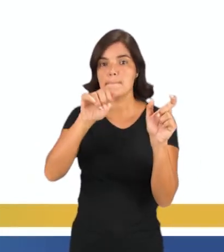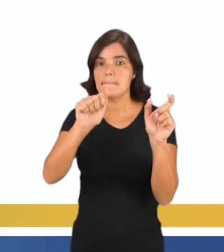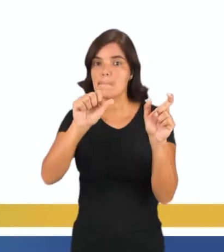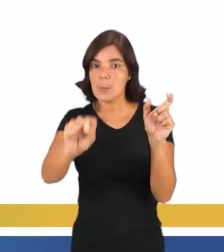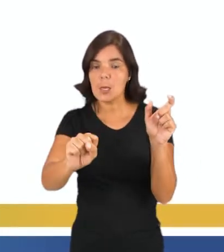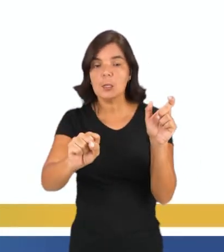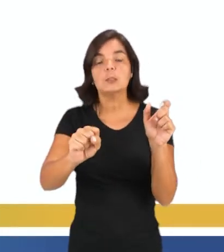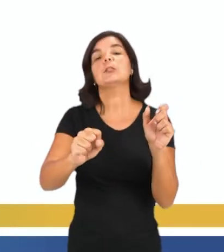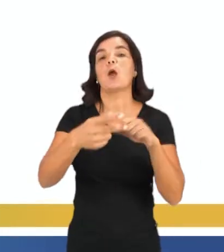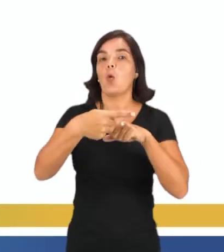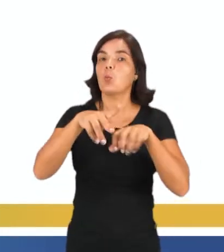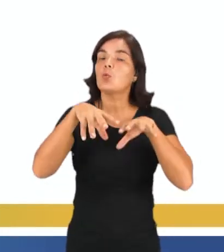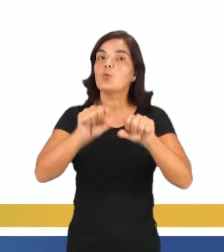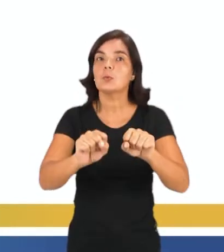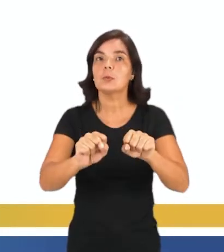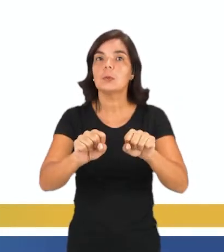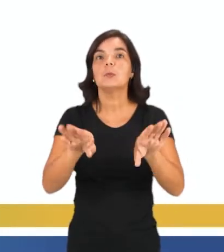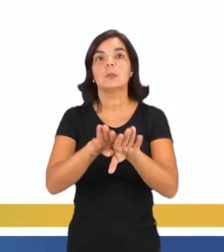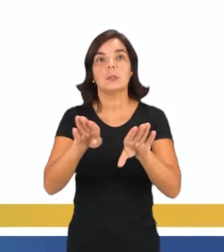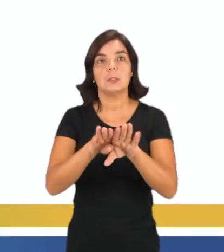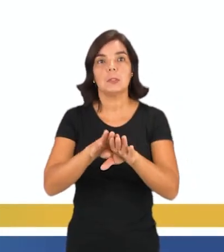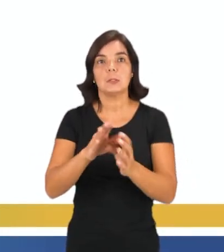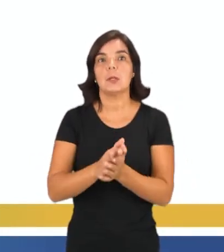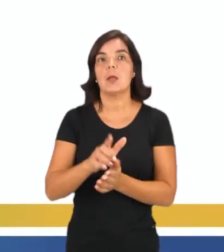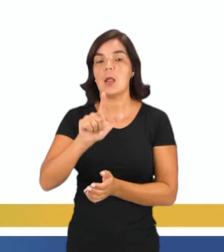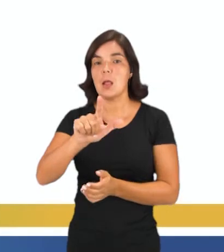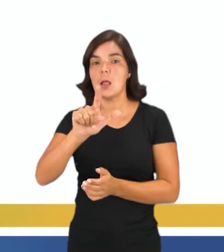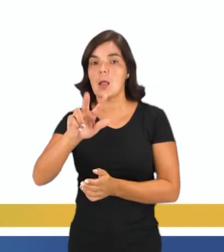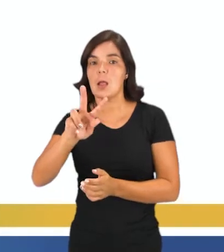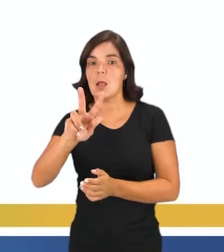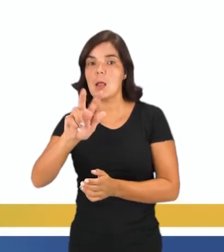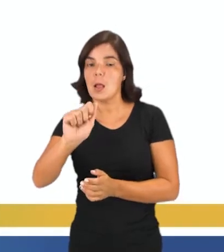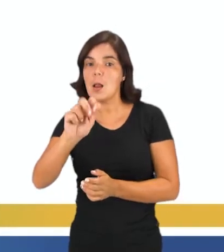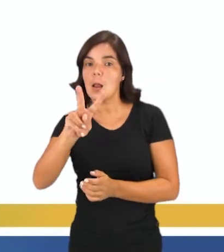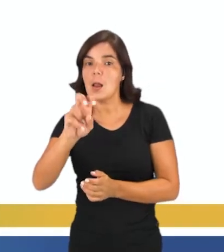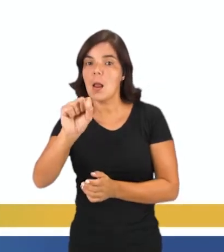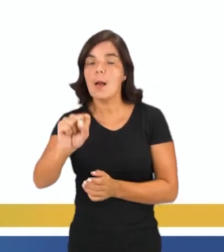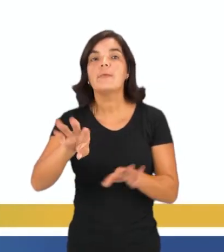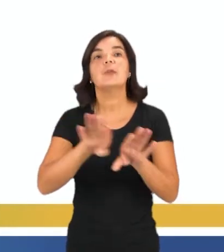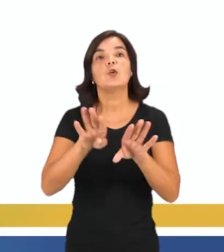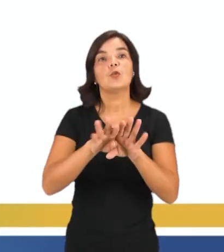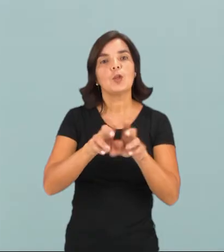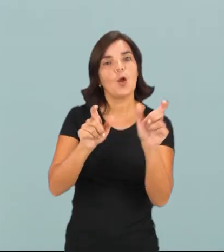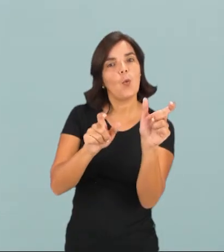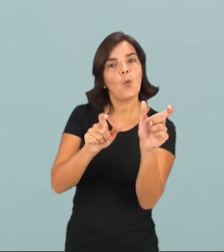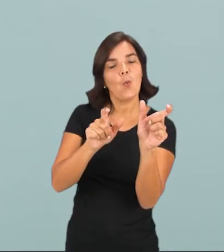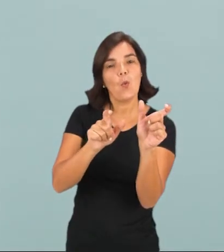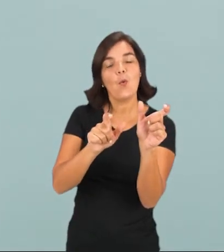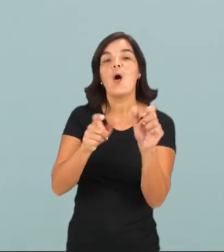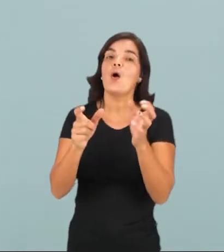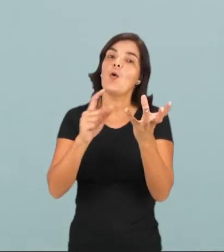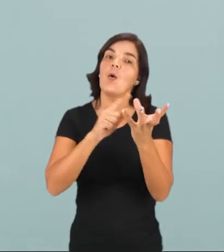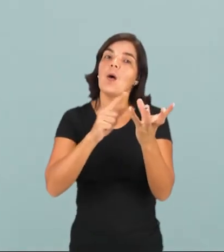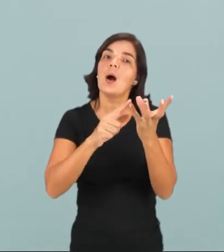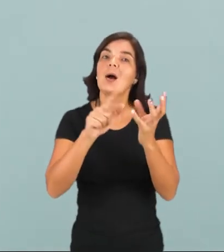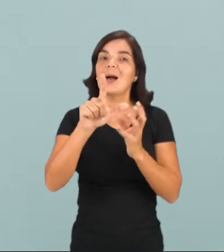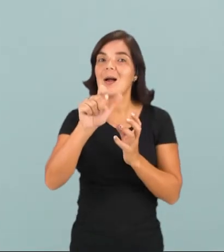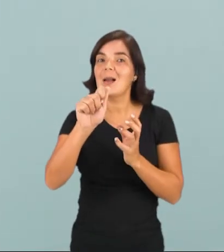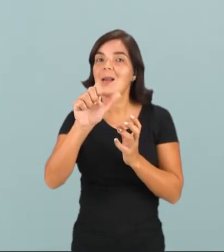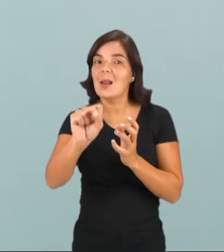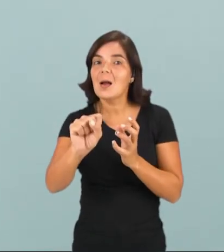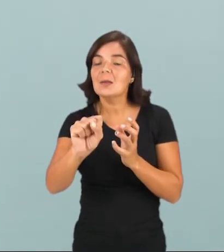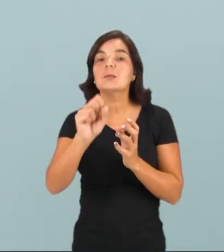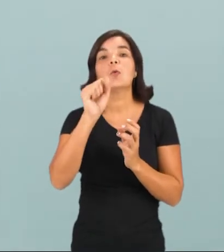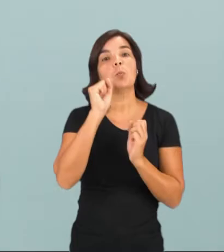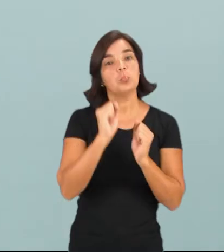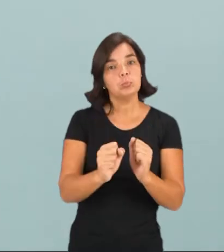pronome possessivo, e chaves, que são as chaves, o meu substantivo, eu tenho las, um artigo, as chaves. Então, eu